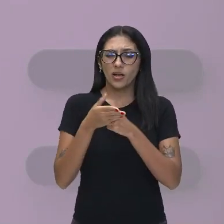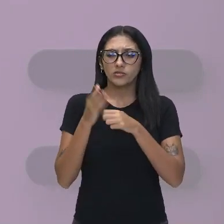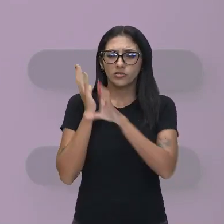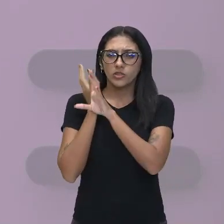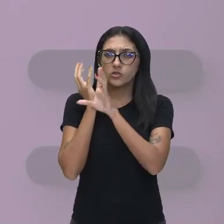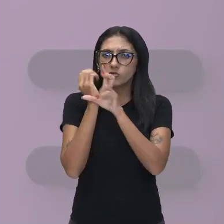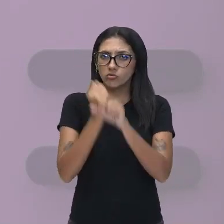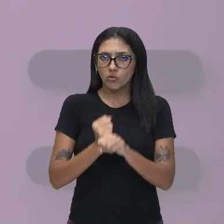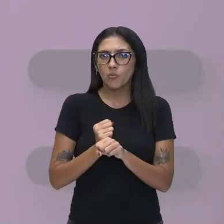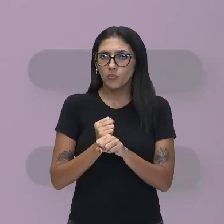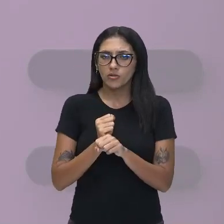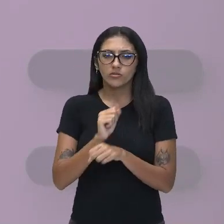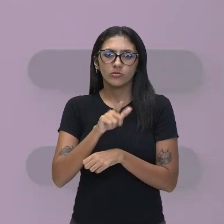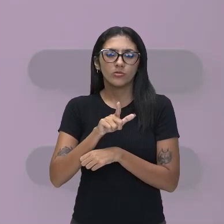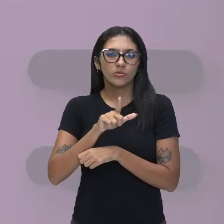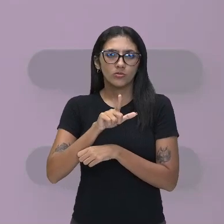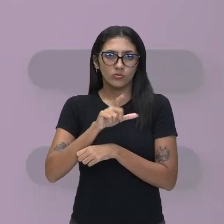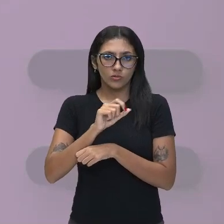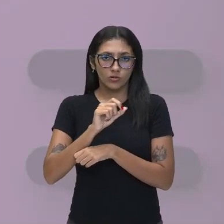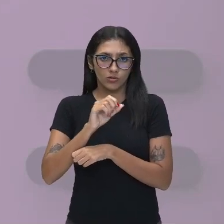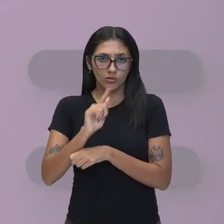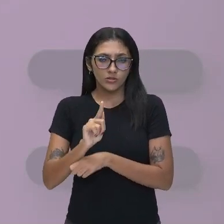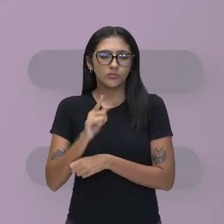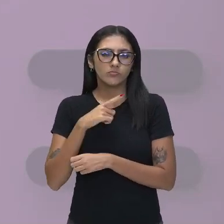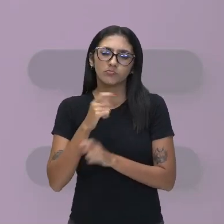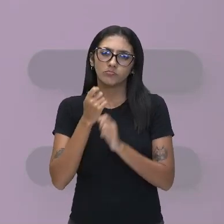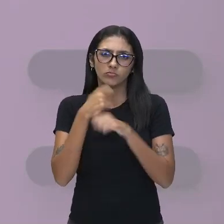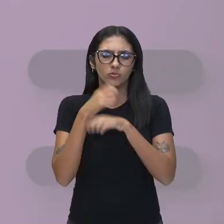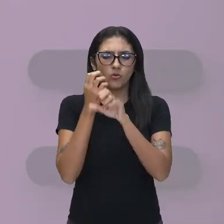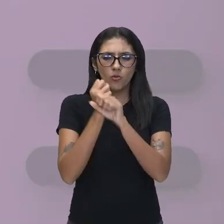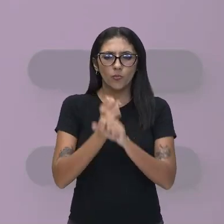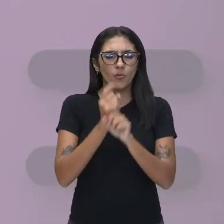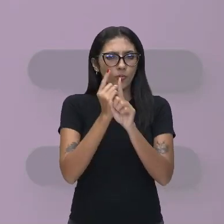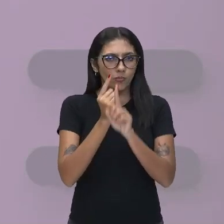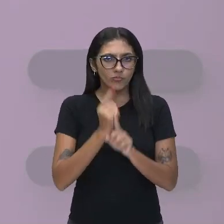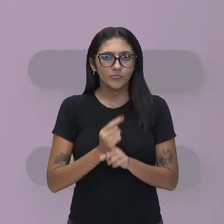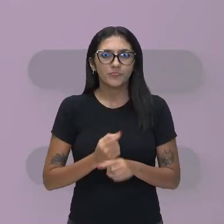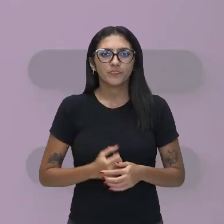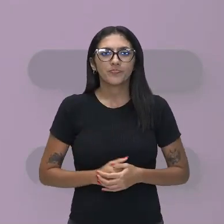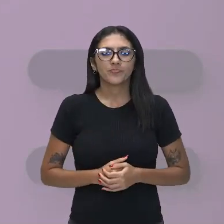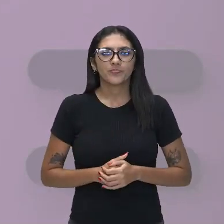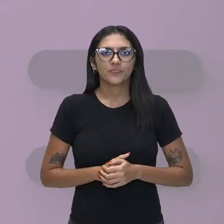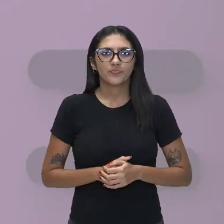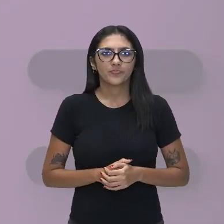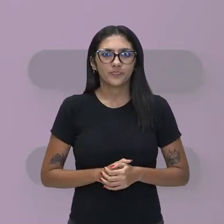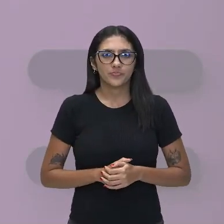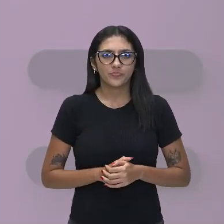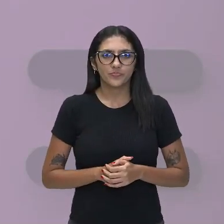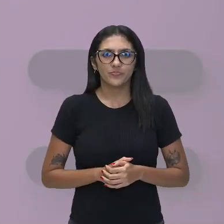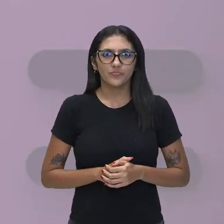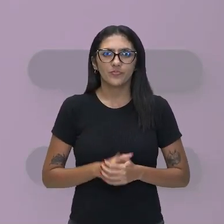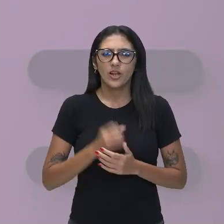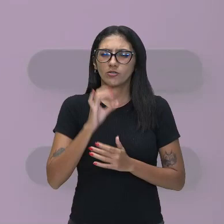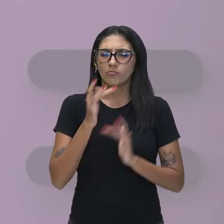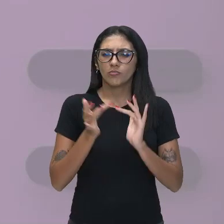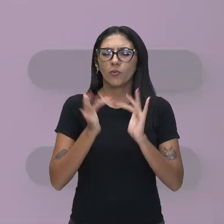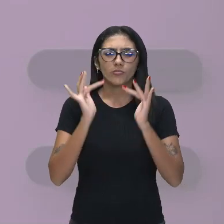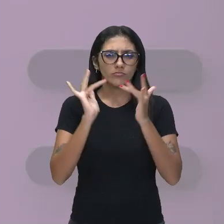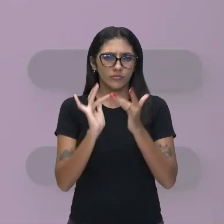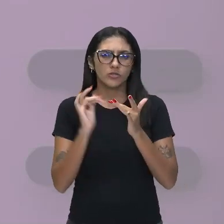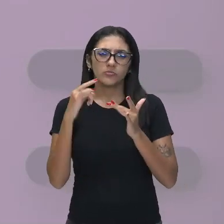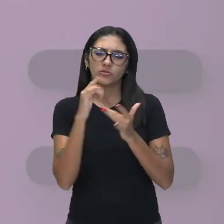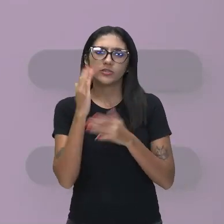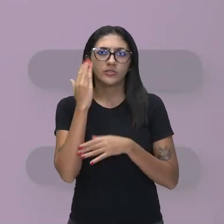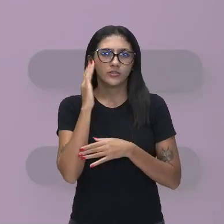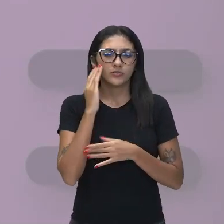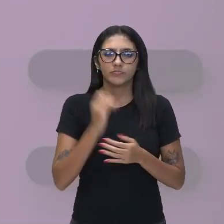de logaritmo, tá? Para se chegar naquele valor ali, tá bom? Então, é só um pequeno contexto de que